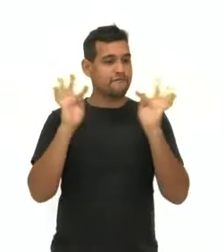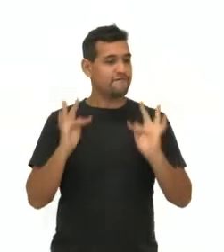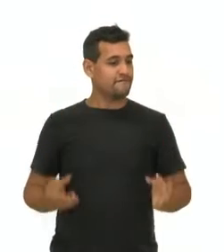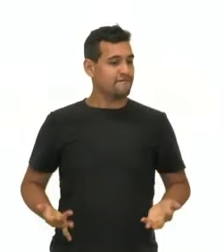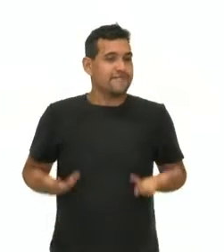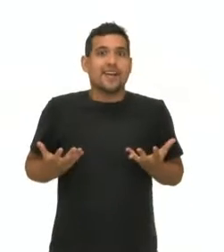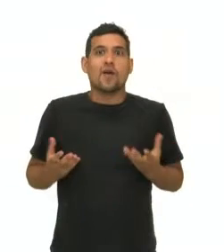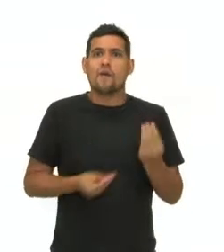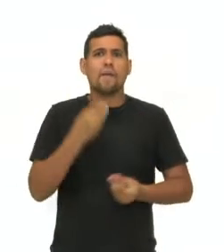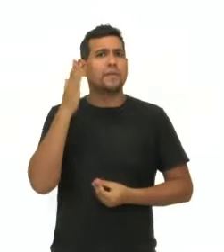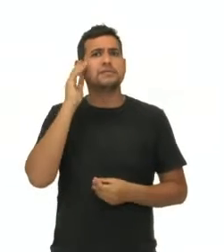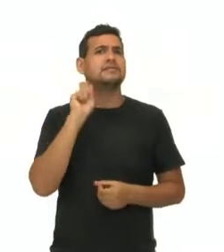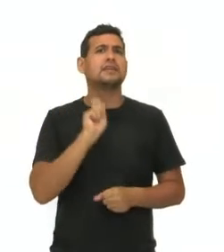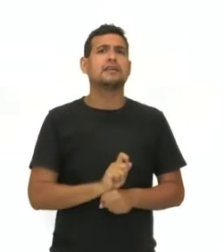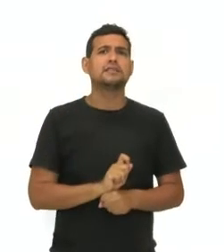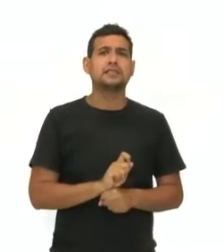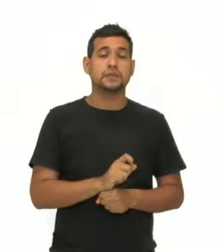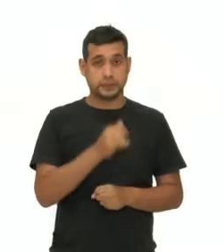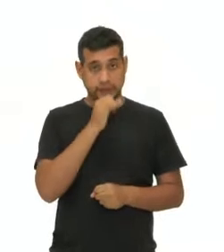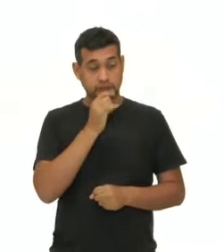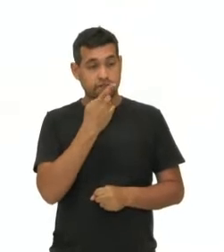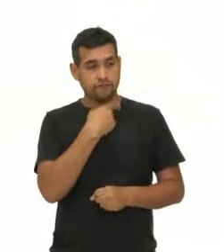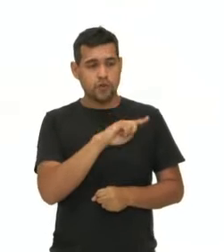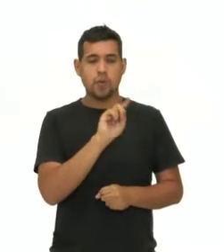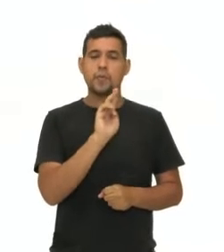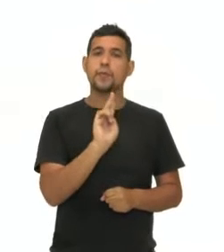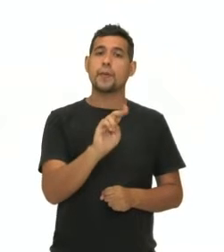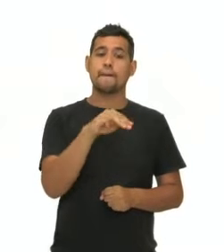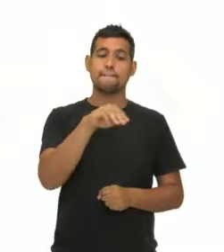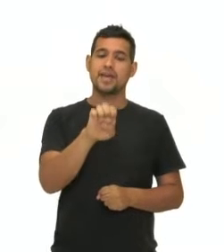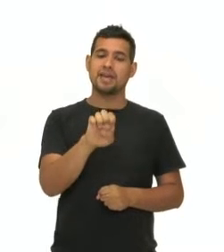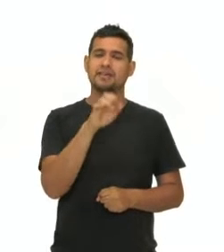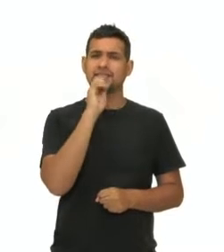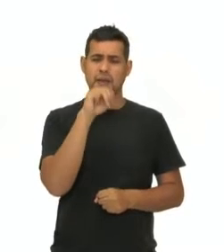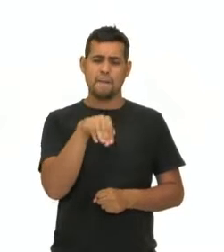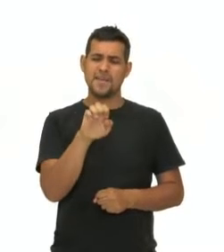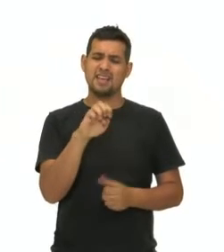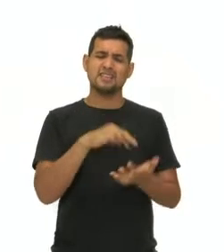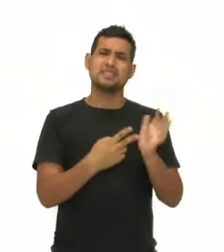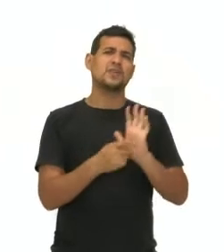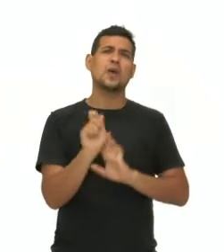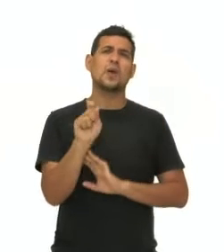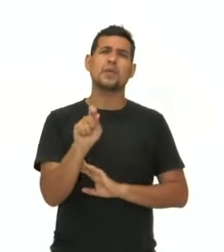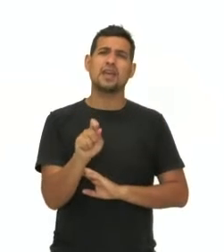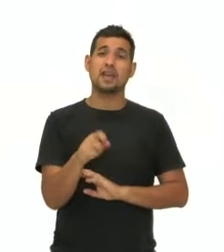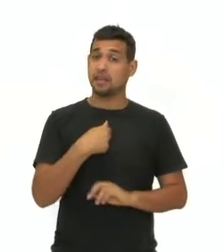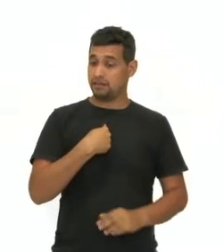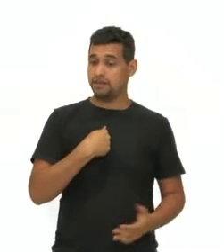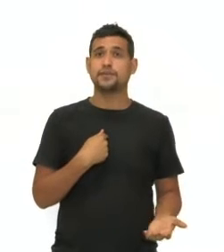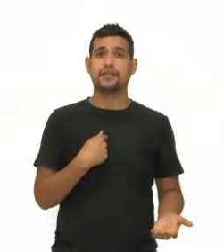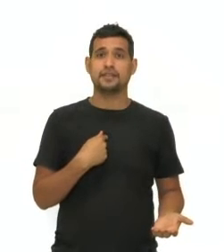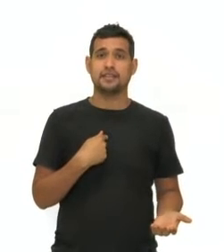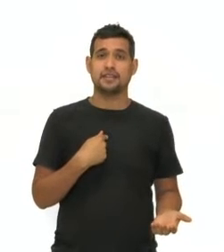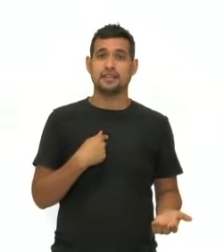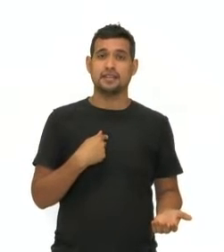como que eu vou saber eu vou lá no pronome me o mês se refere a quem